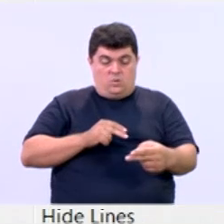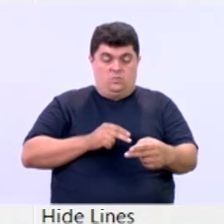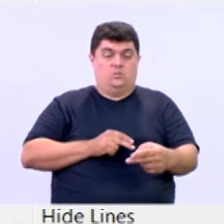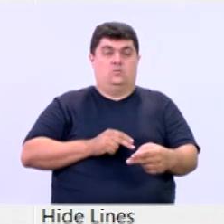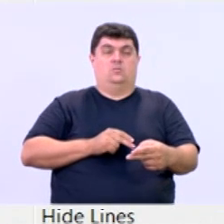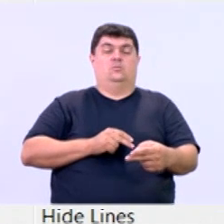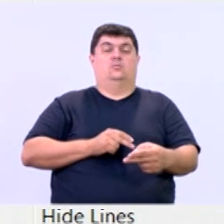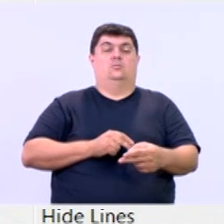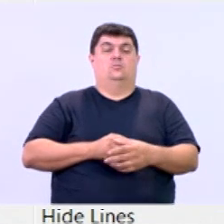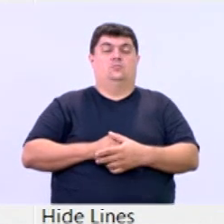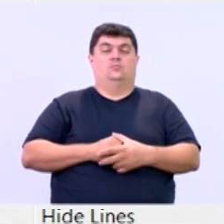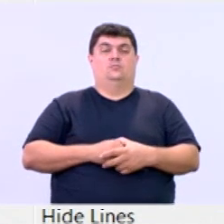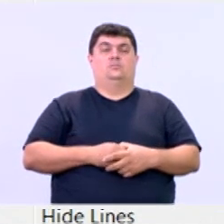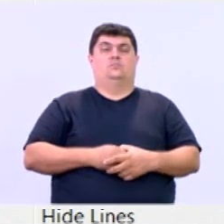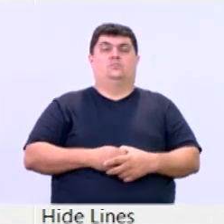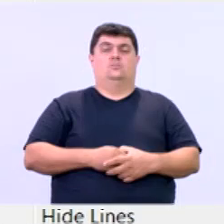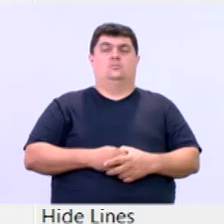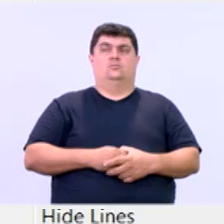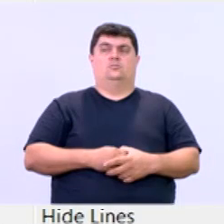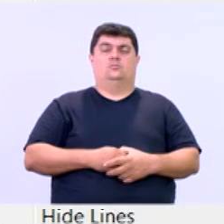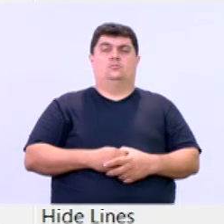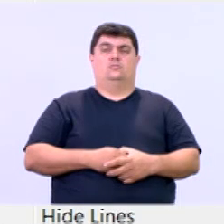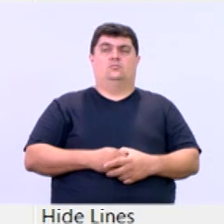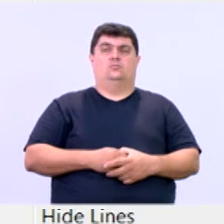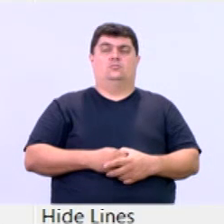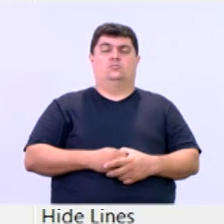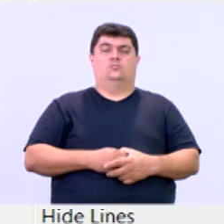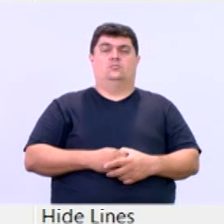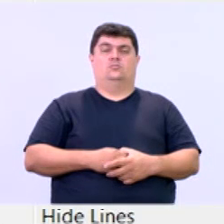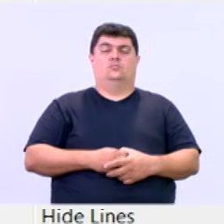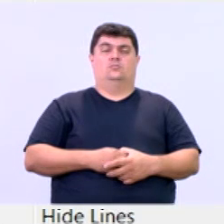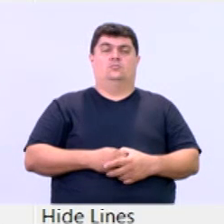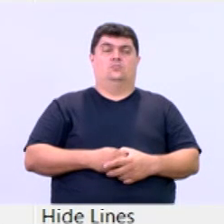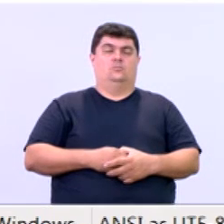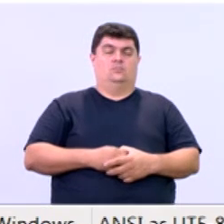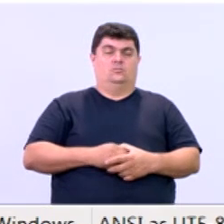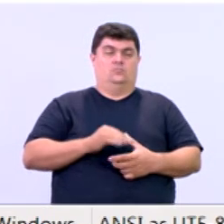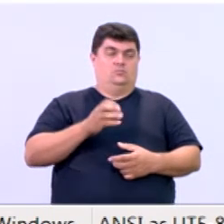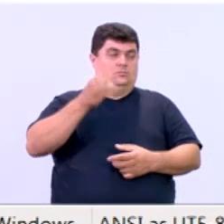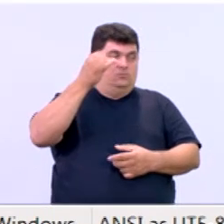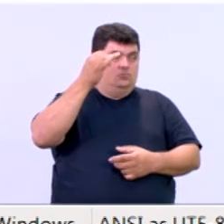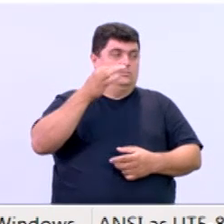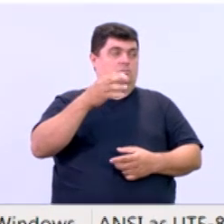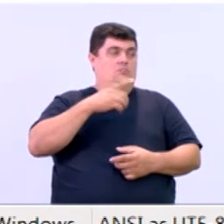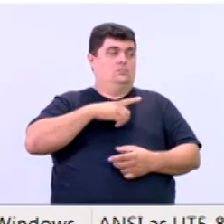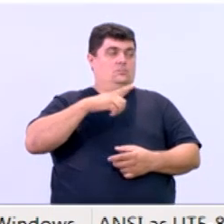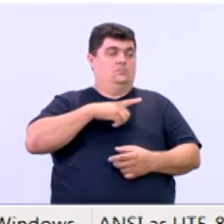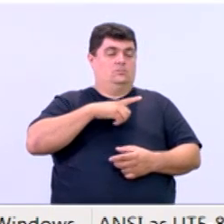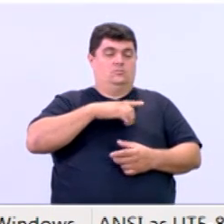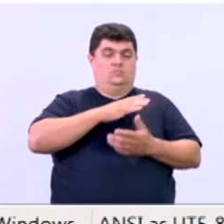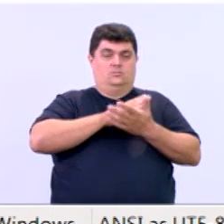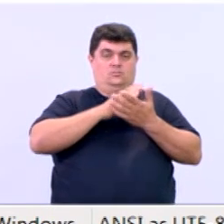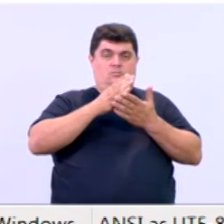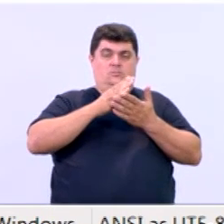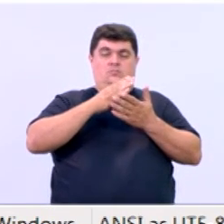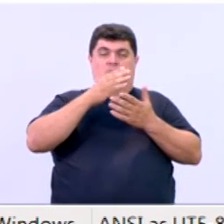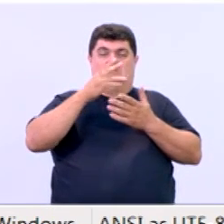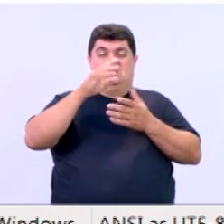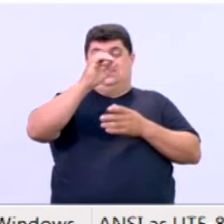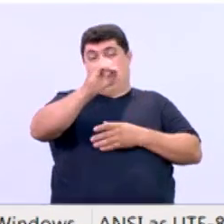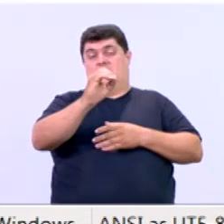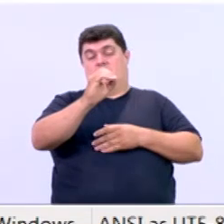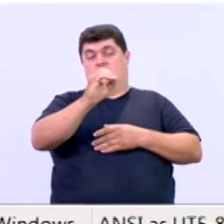ID, tá? E aqui eu já falei que ele começa sem valor